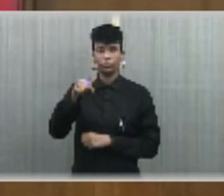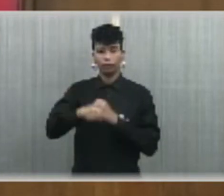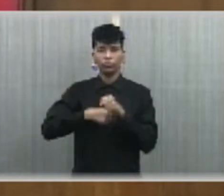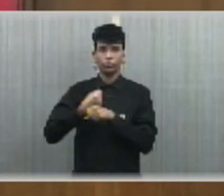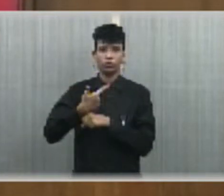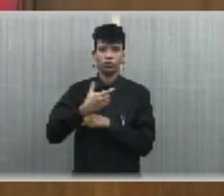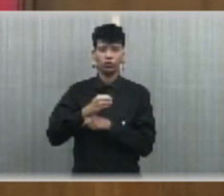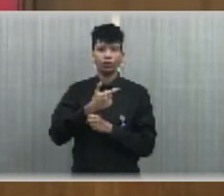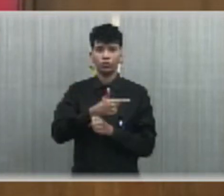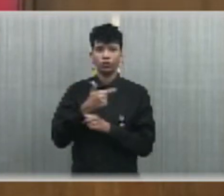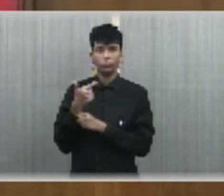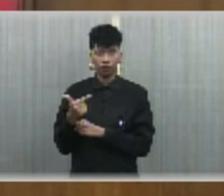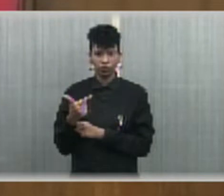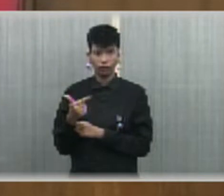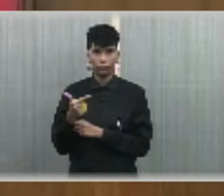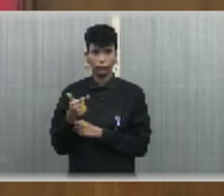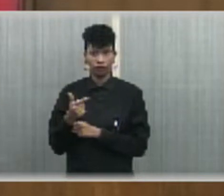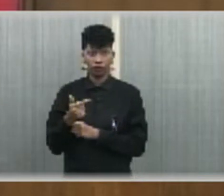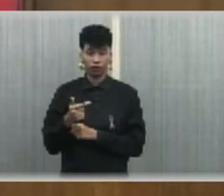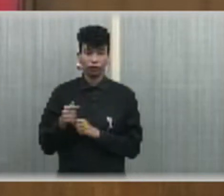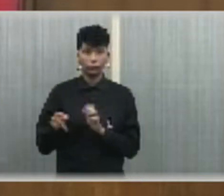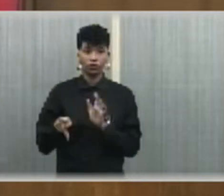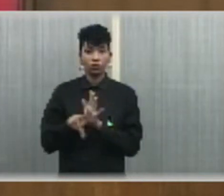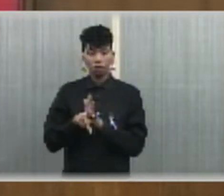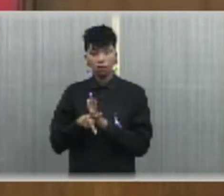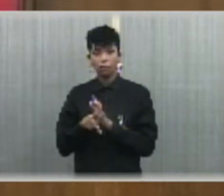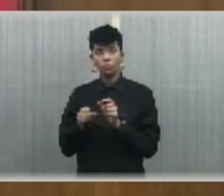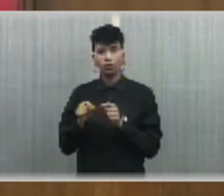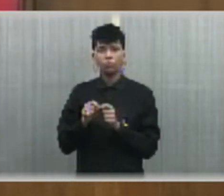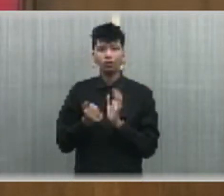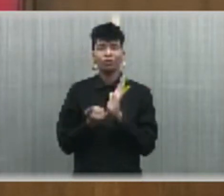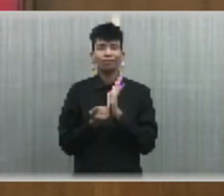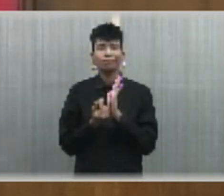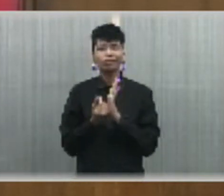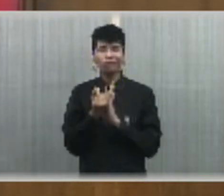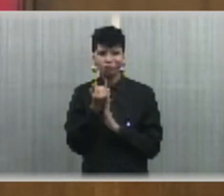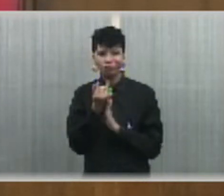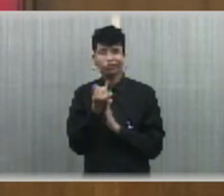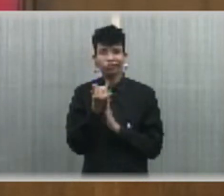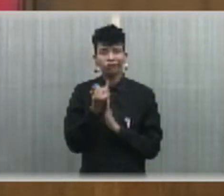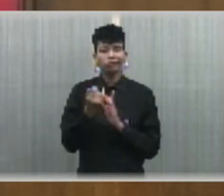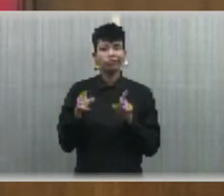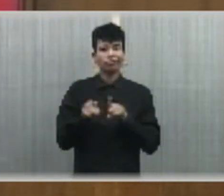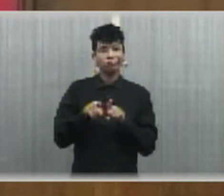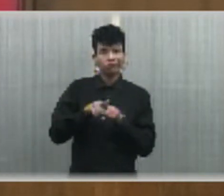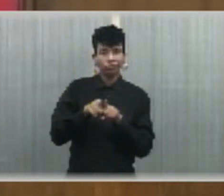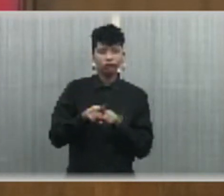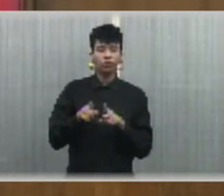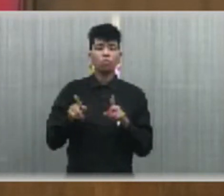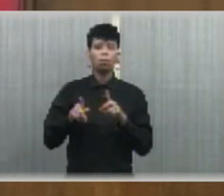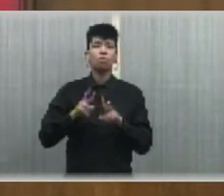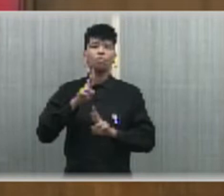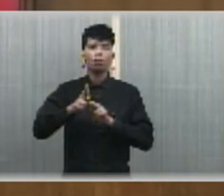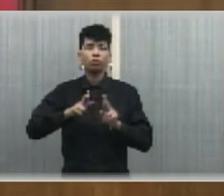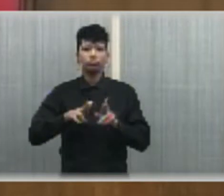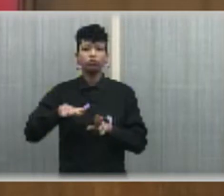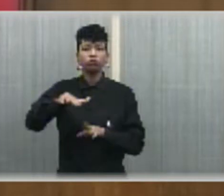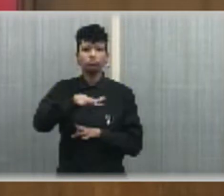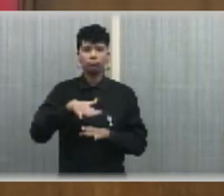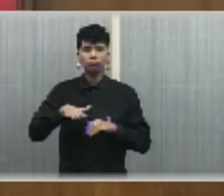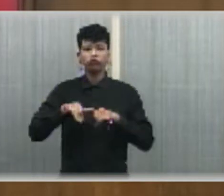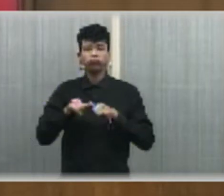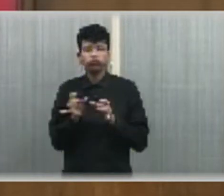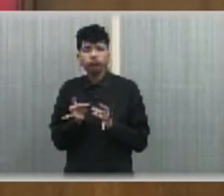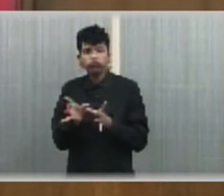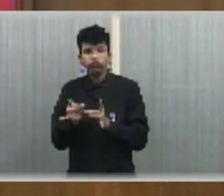AL 28737/2022, que dispõe sobre as alíquotas do imposto sobre operações relativas à circulação de mercadorias